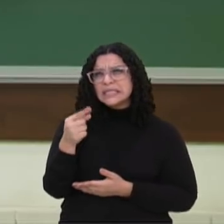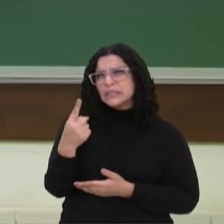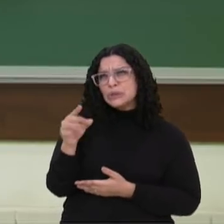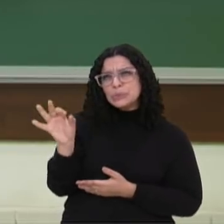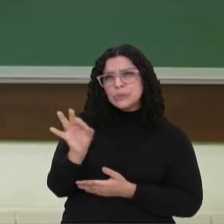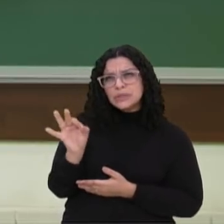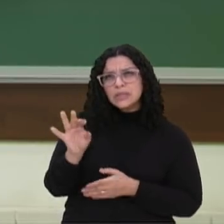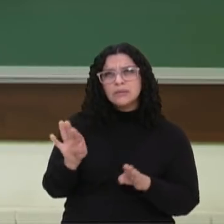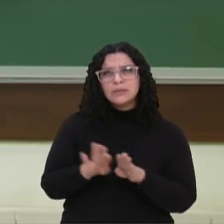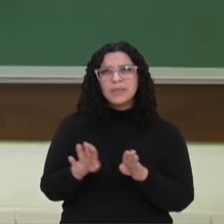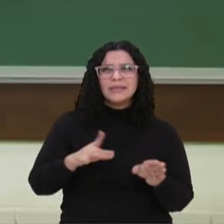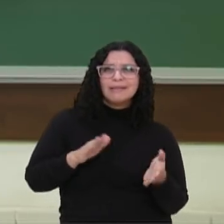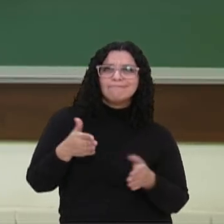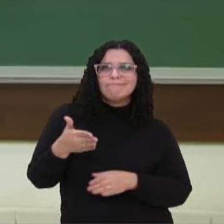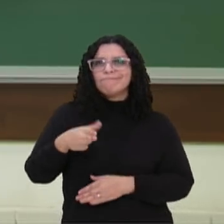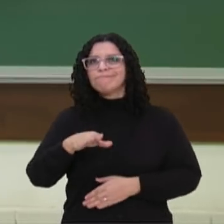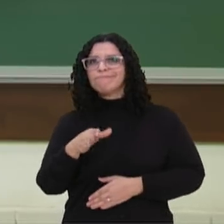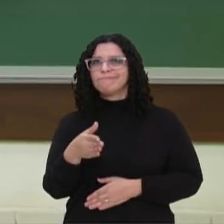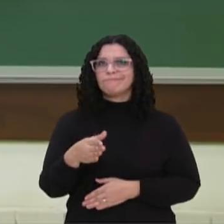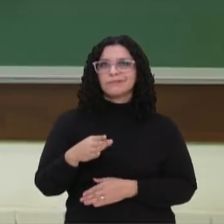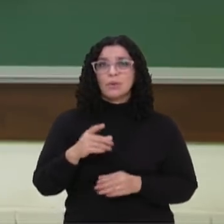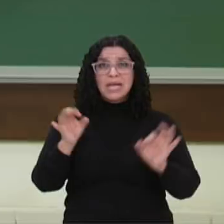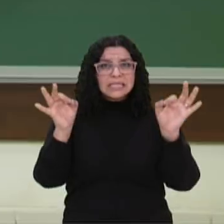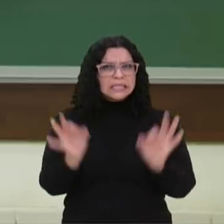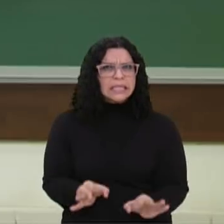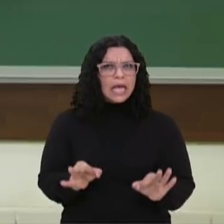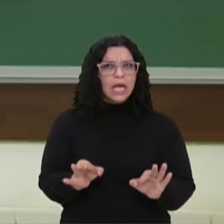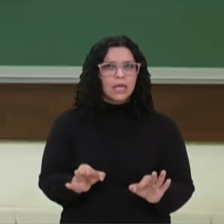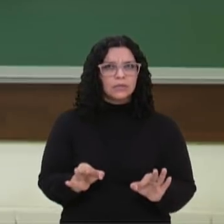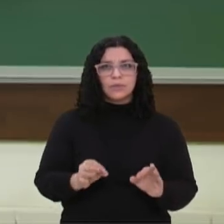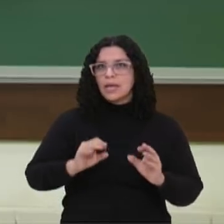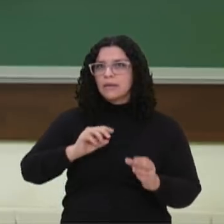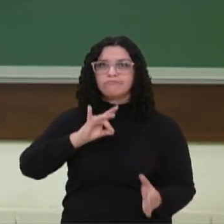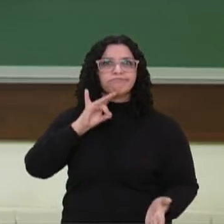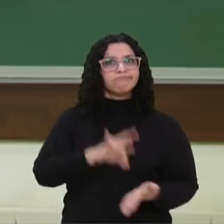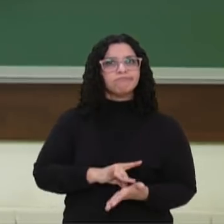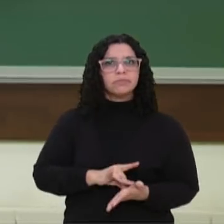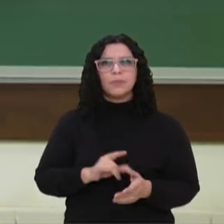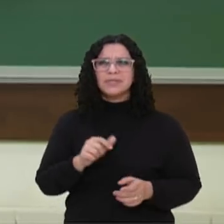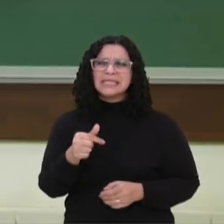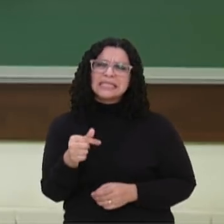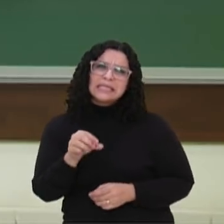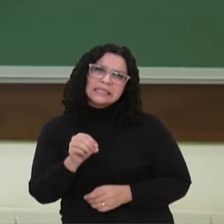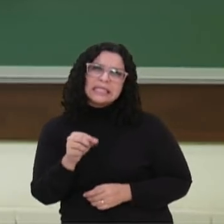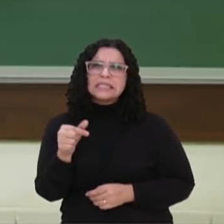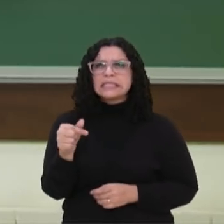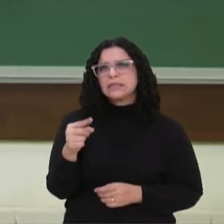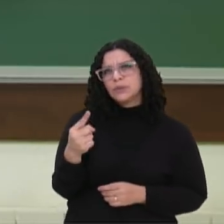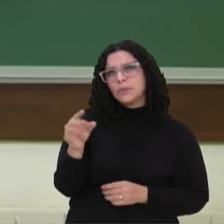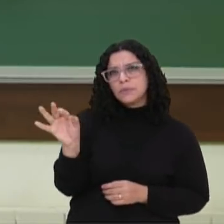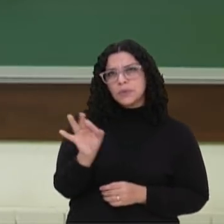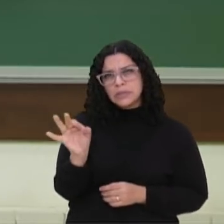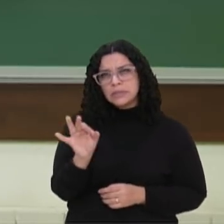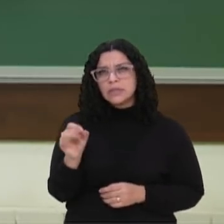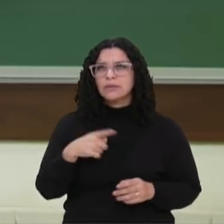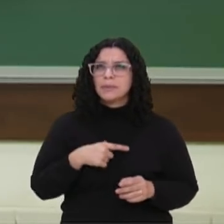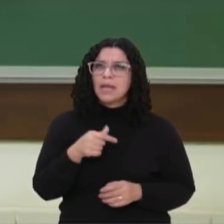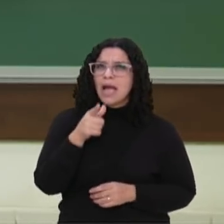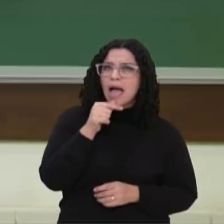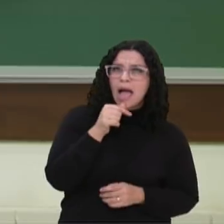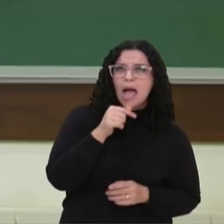71, né? É que ele fica ali, não é assim redondinho. Então, 70, 71, entre a